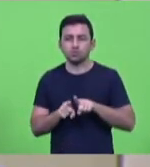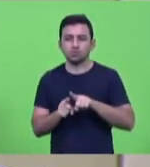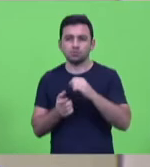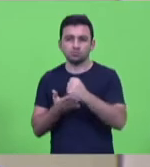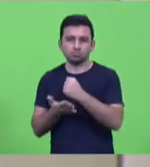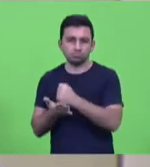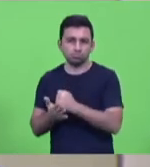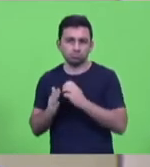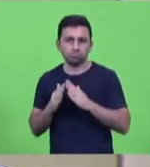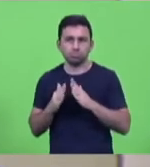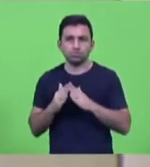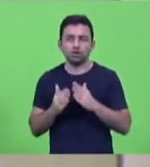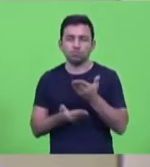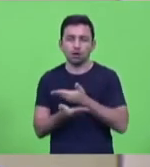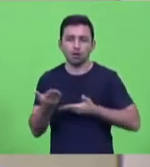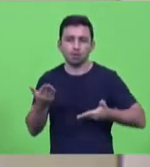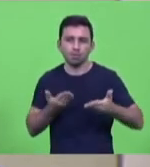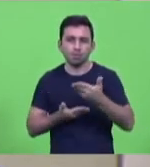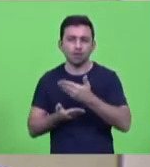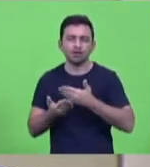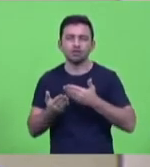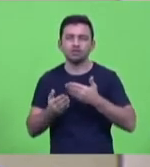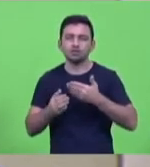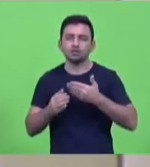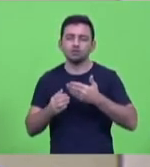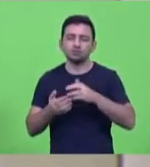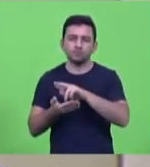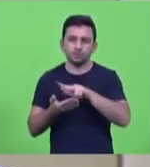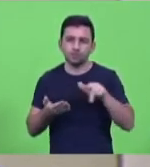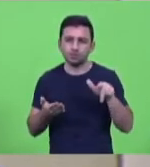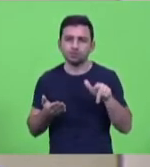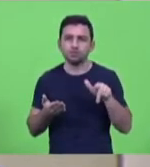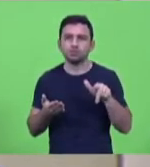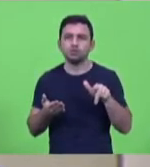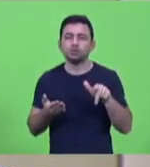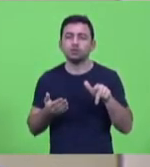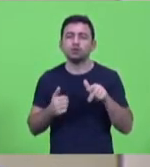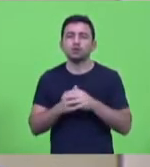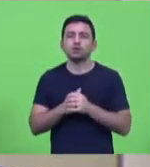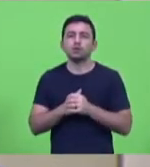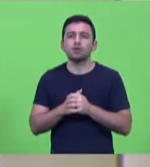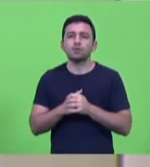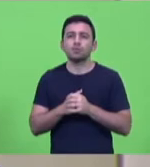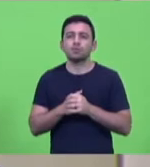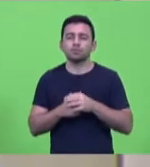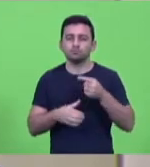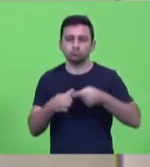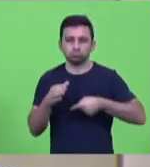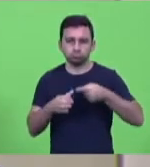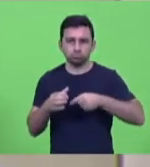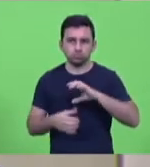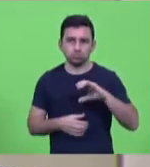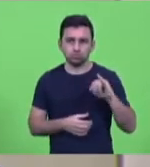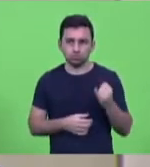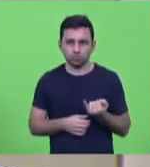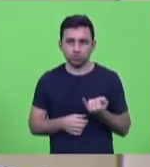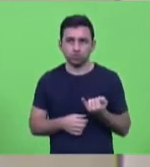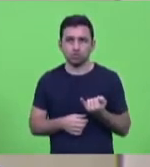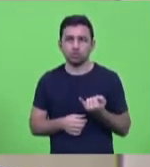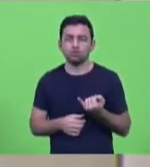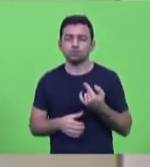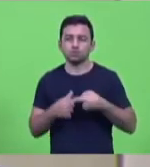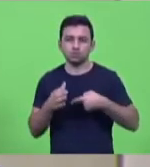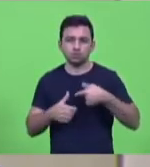para compartilhamento de dados de identificação civil, com pareceres favoráveis das comissões de Constituição e Justiça, Comissão de Trabalho,